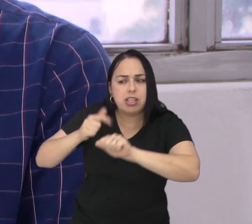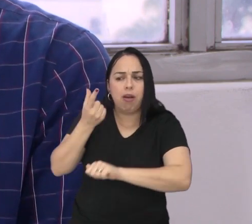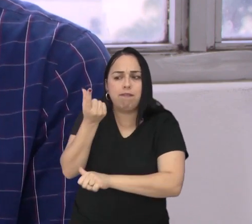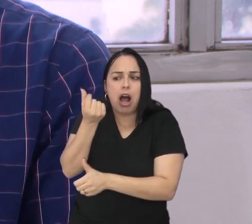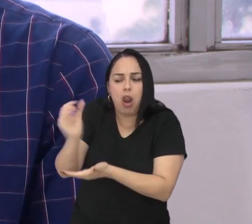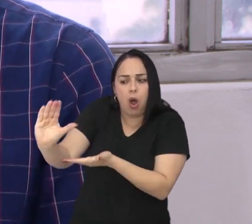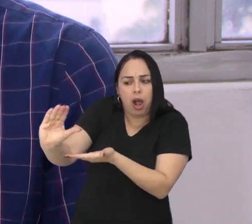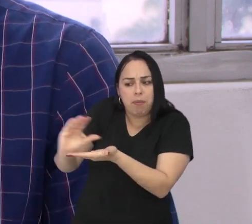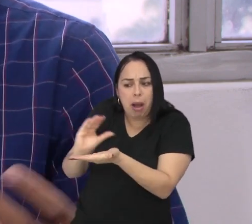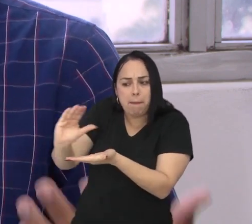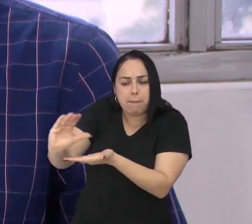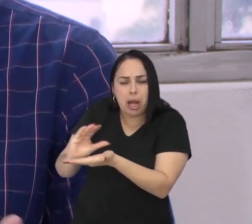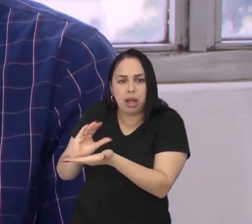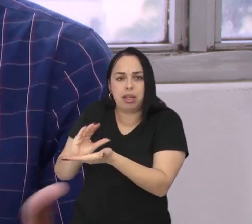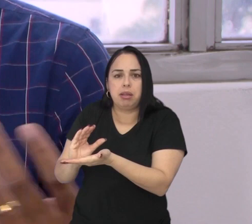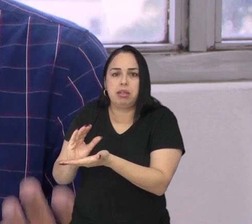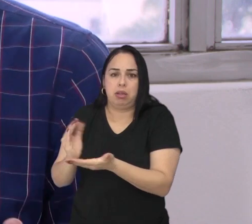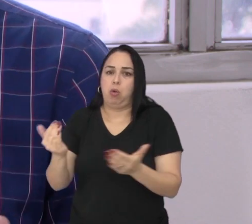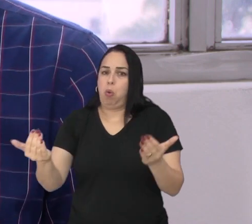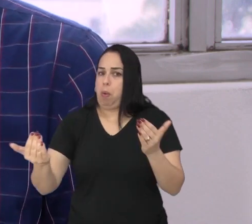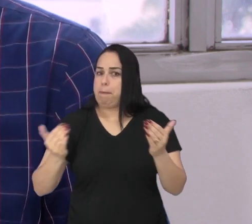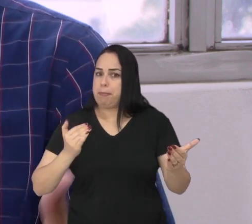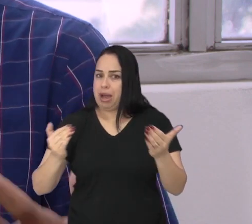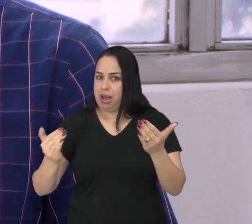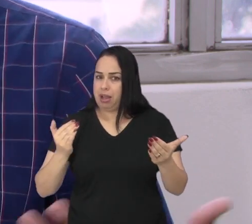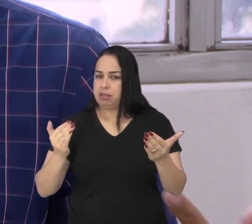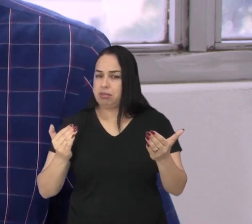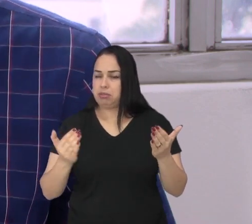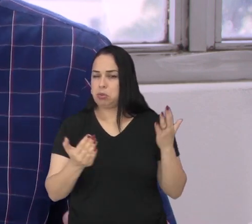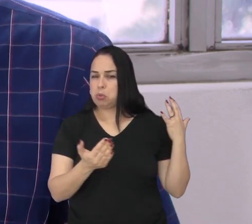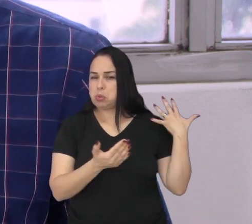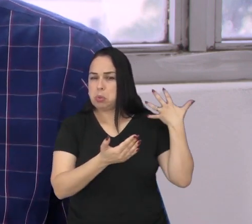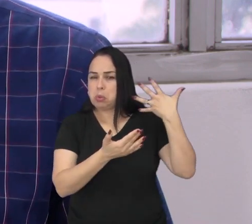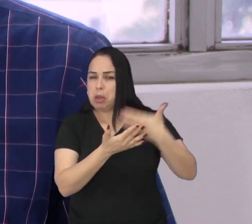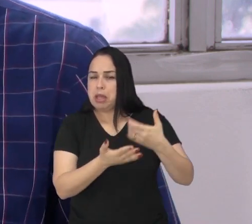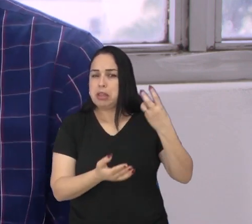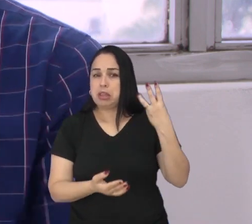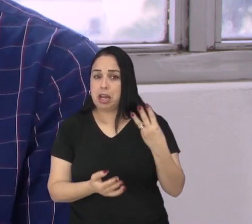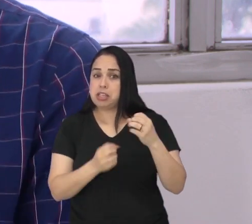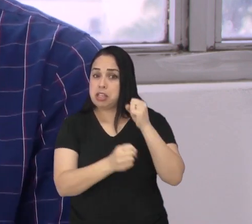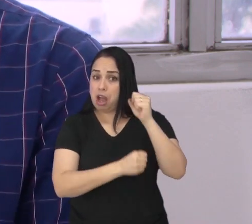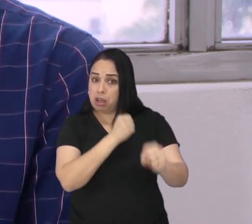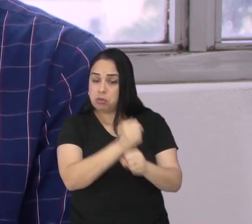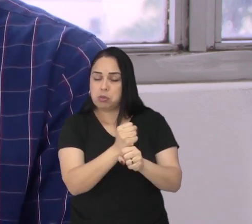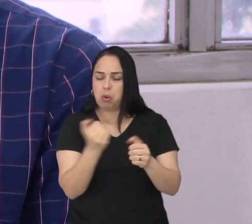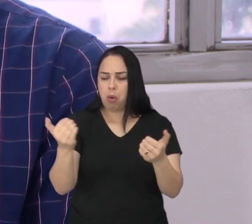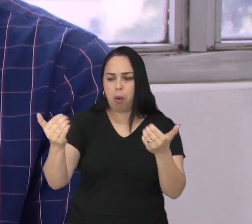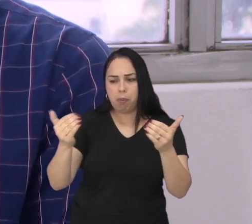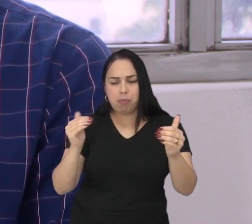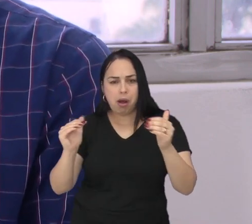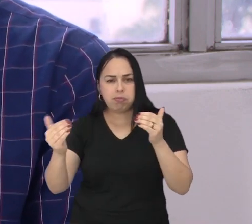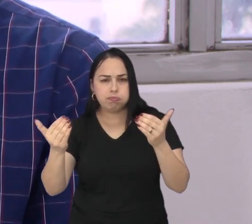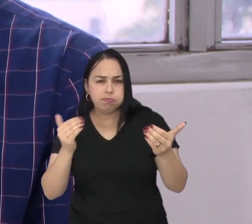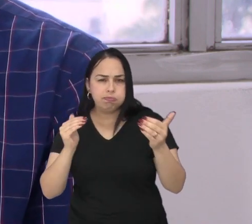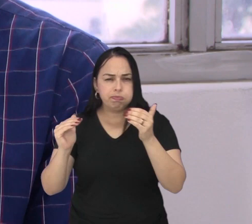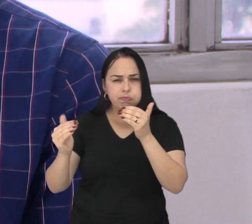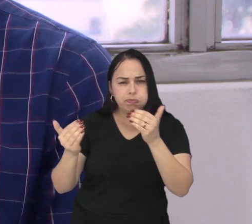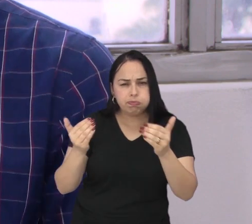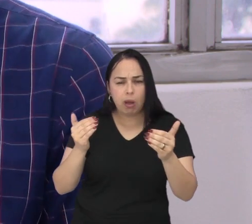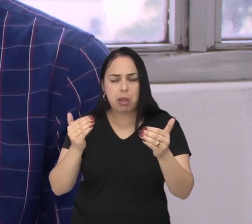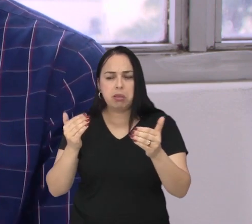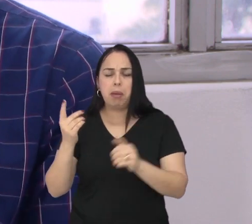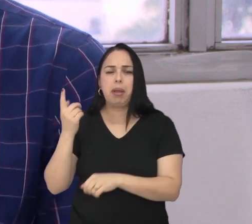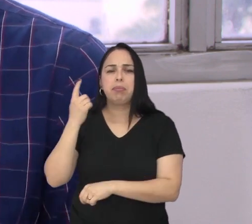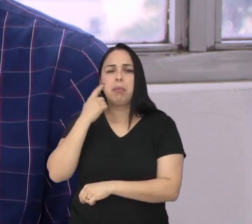receber, com base em dados históricos, né, geralmente dos últimos 3 anos, e também